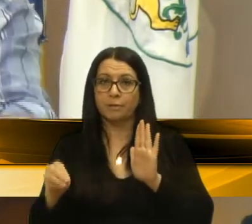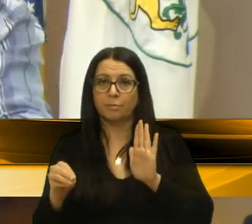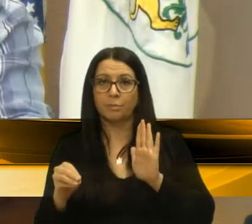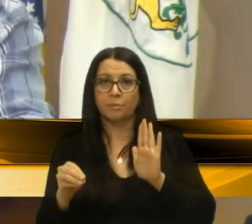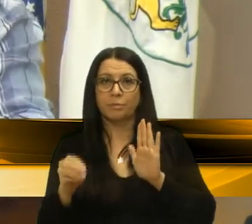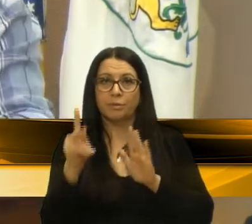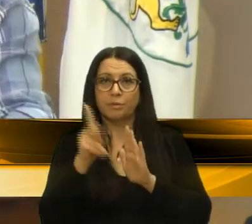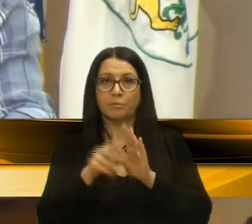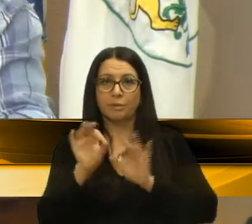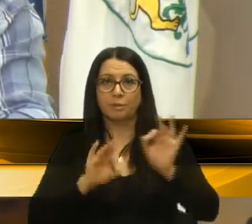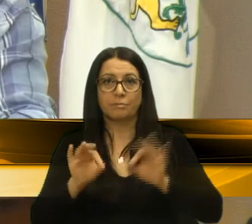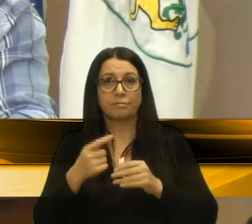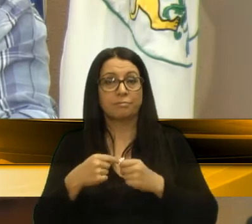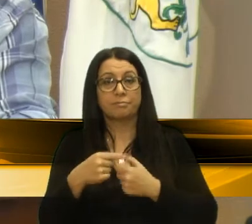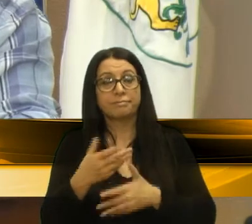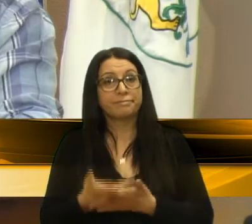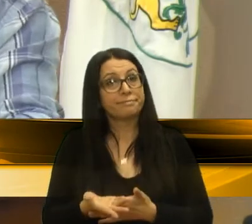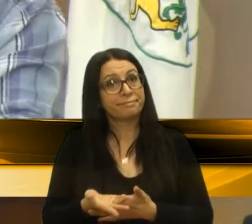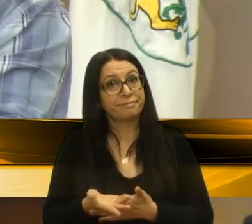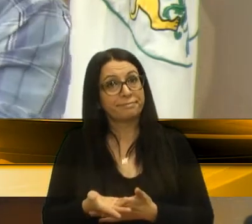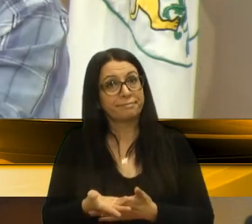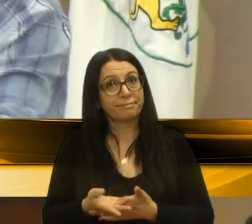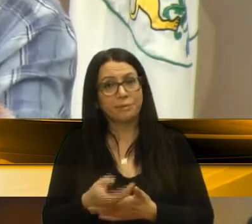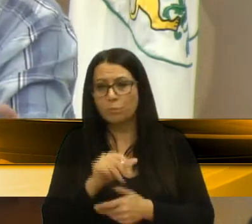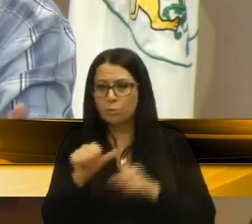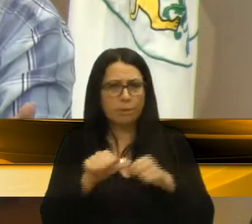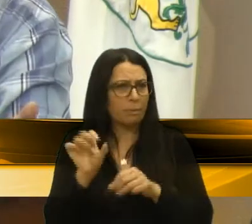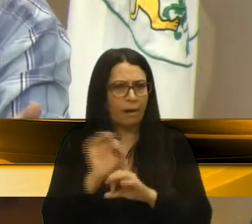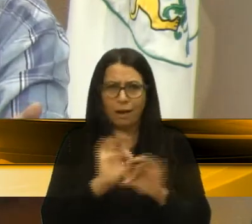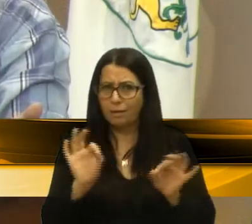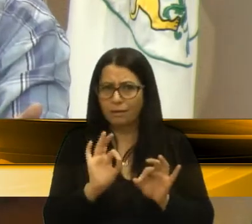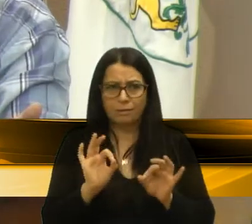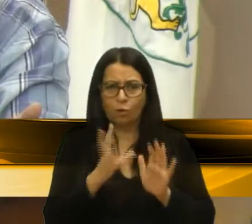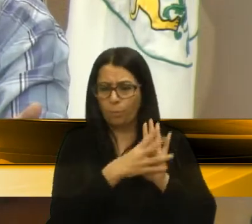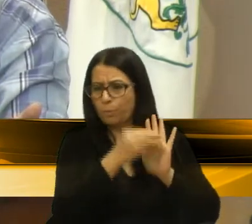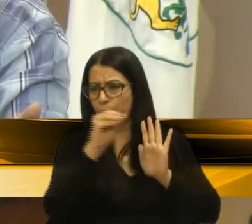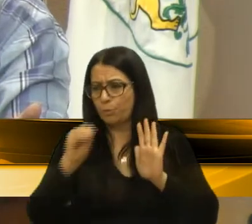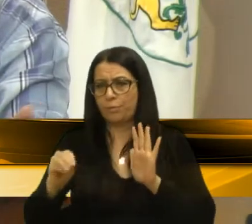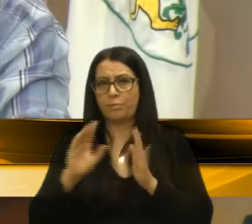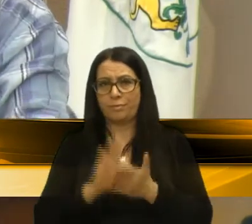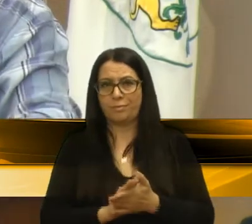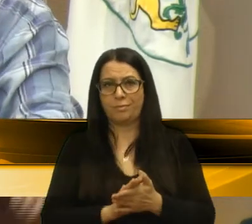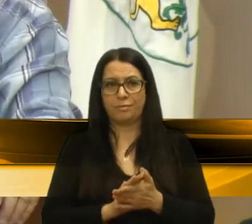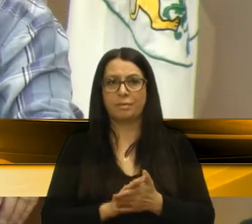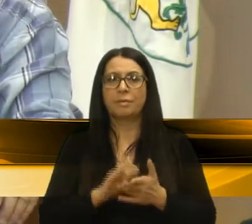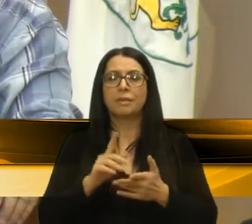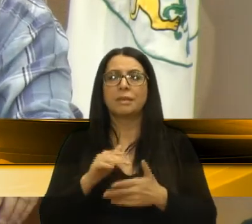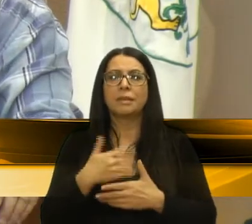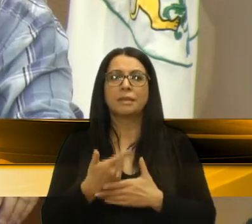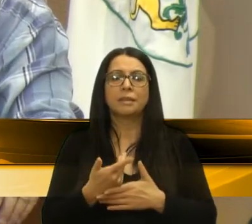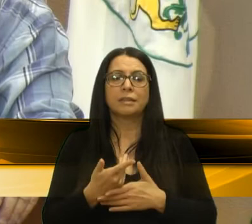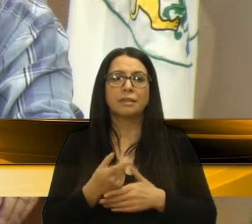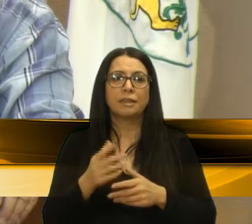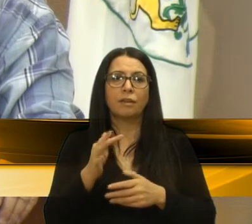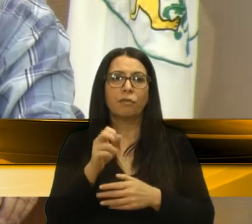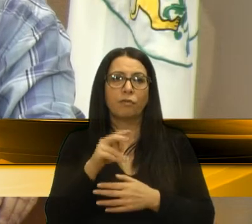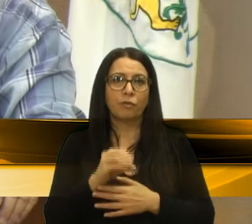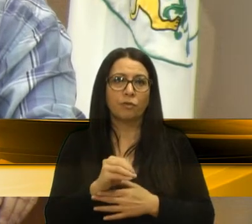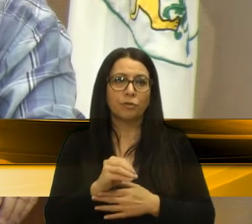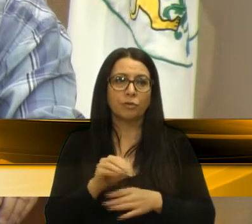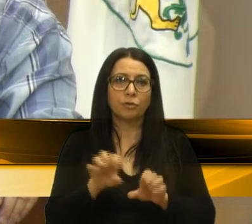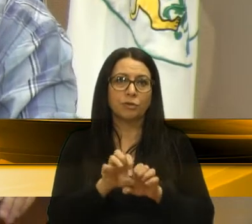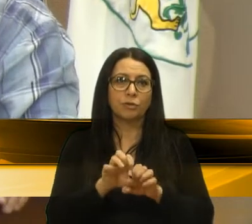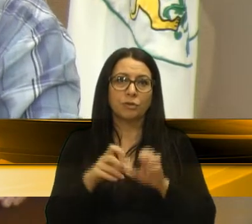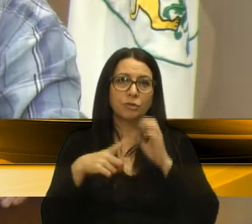ela no plano diretor nós não teremos nada né a lei que criou o fundo de infraestrutura já